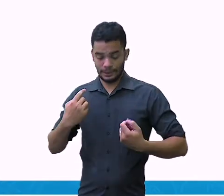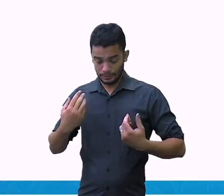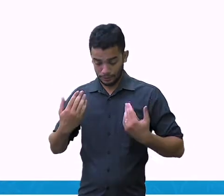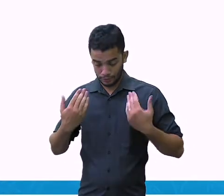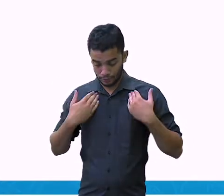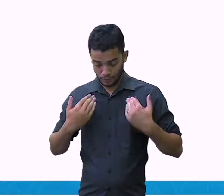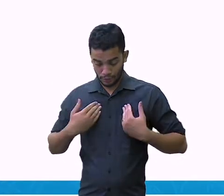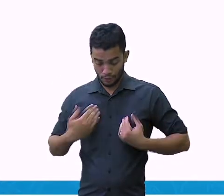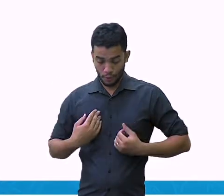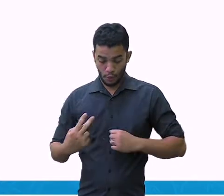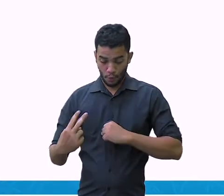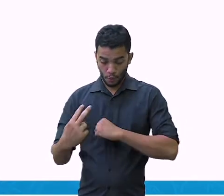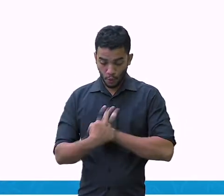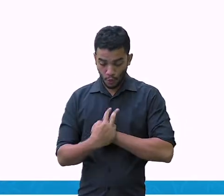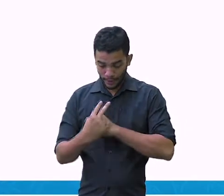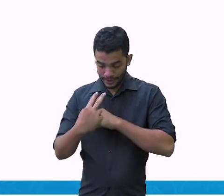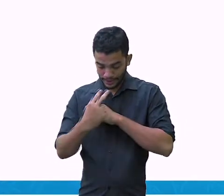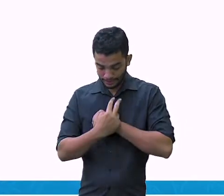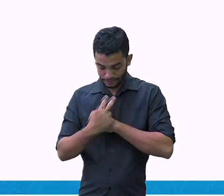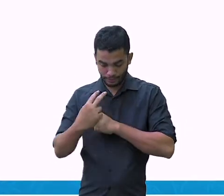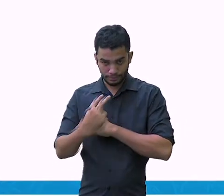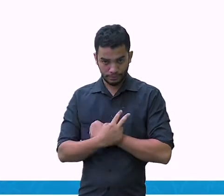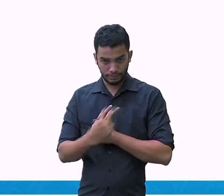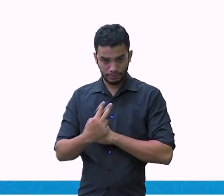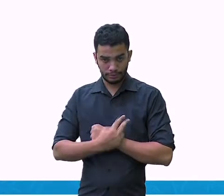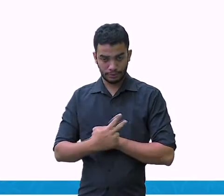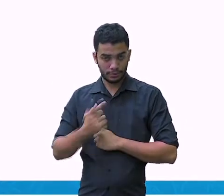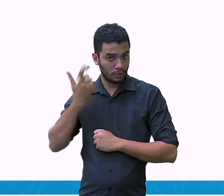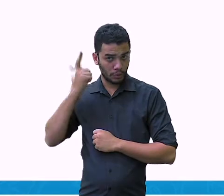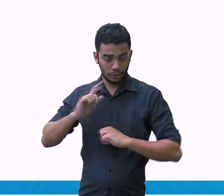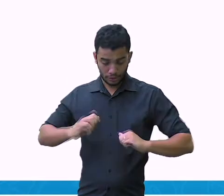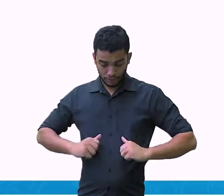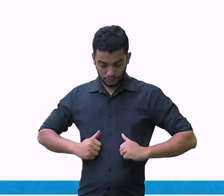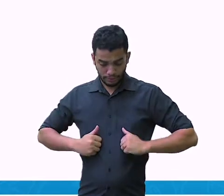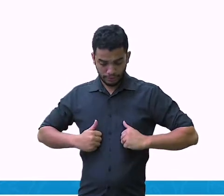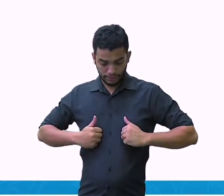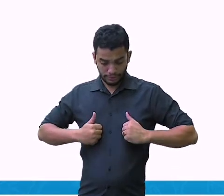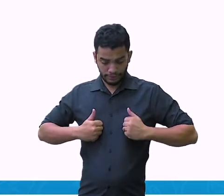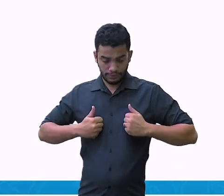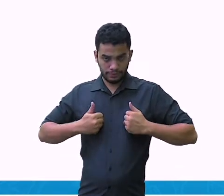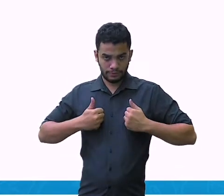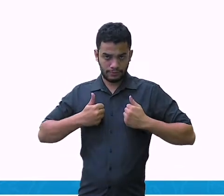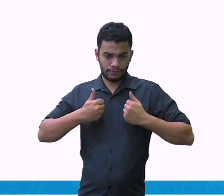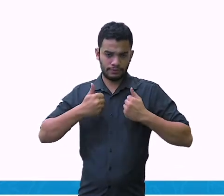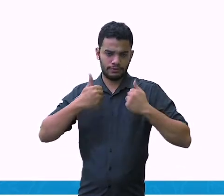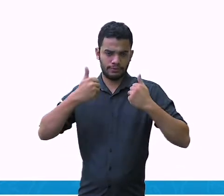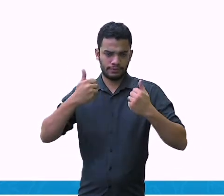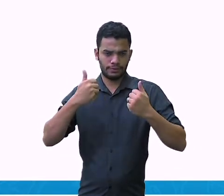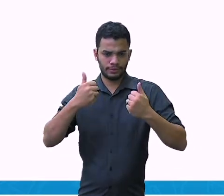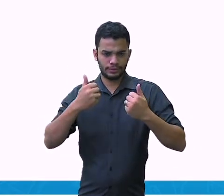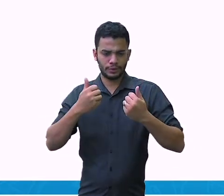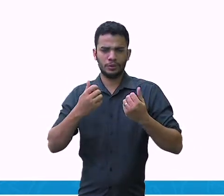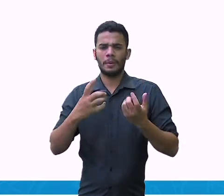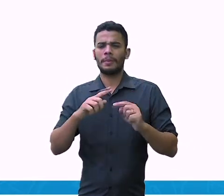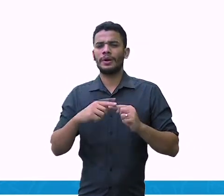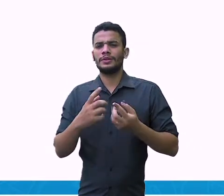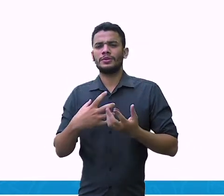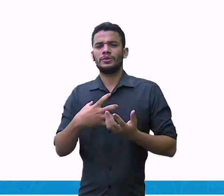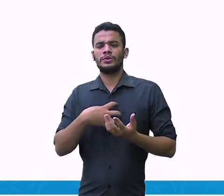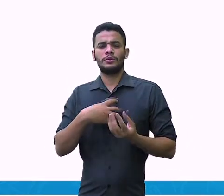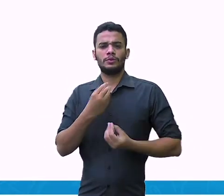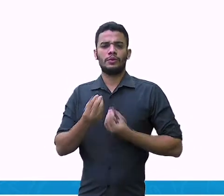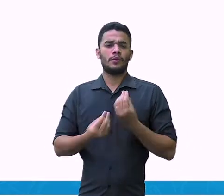isto ocorra da maneira mais saudável, mais positiva possível. Então,